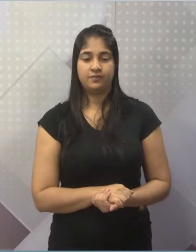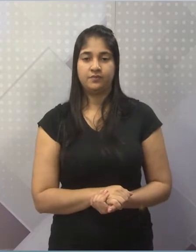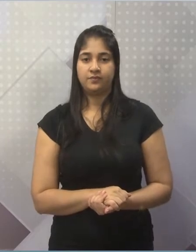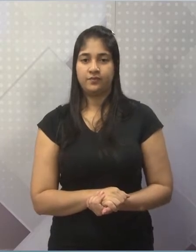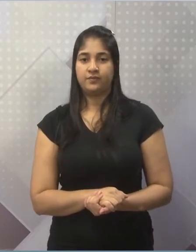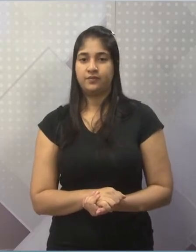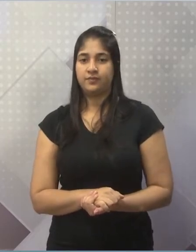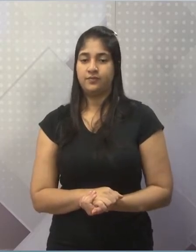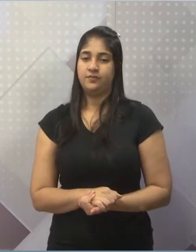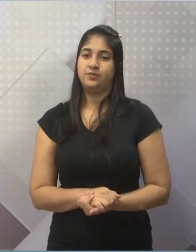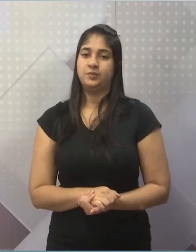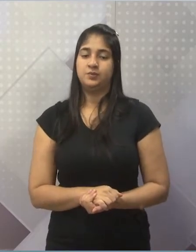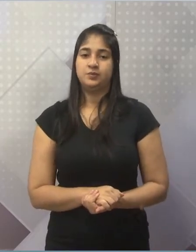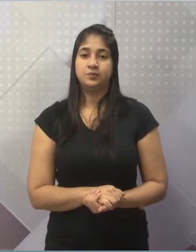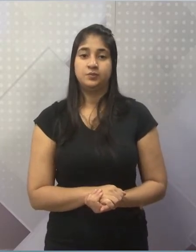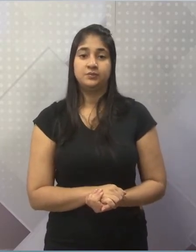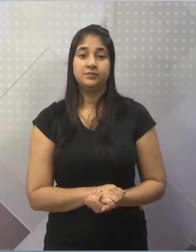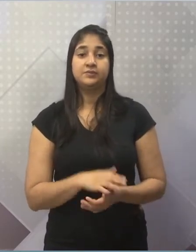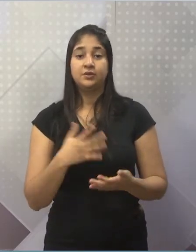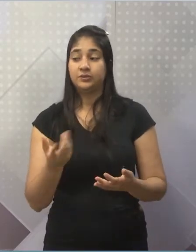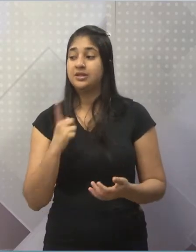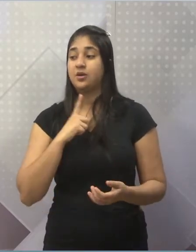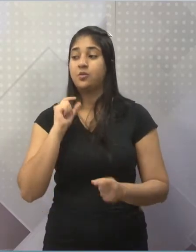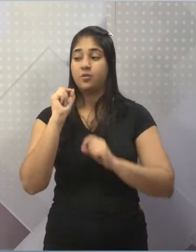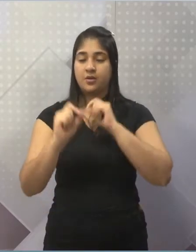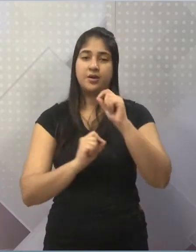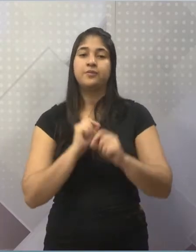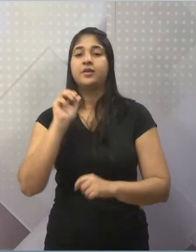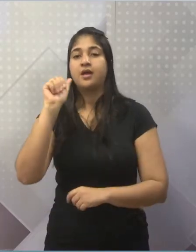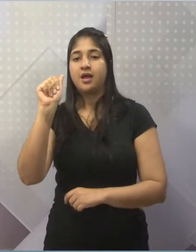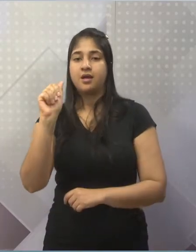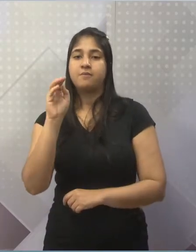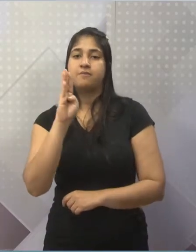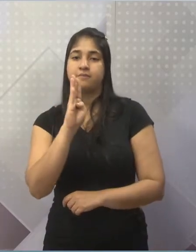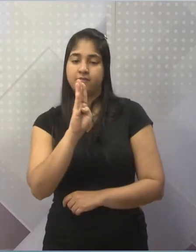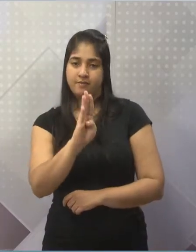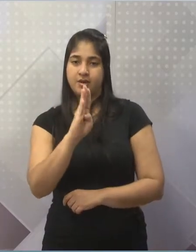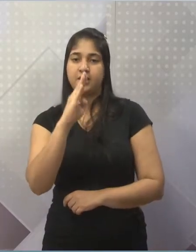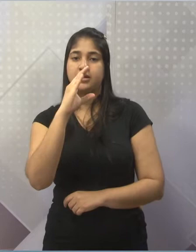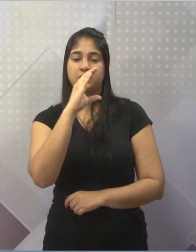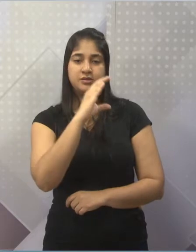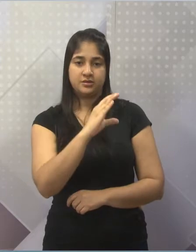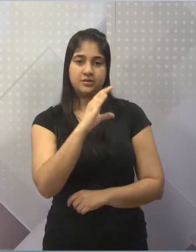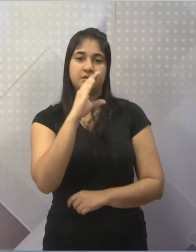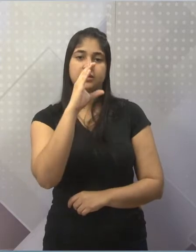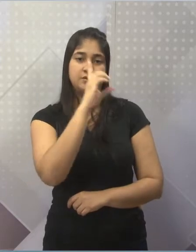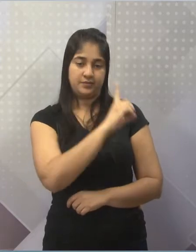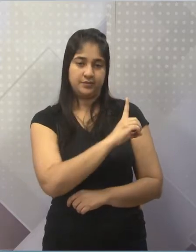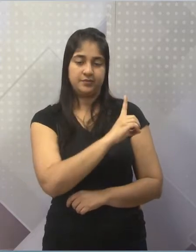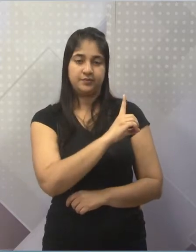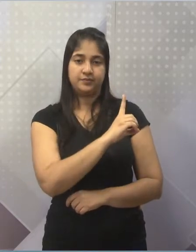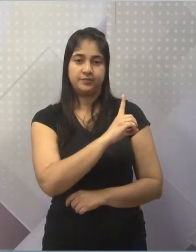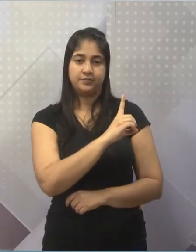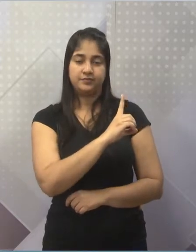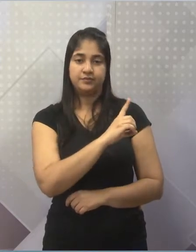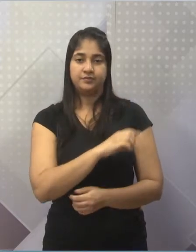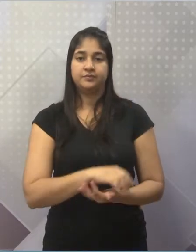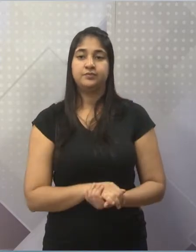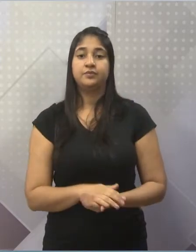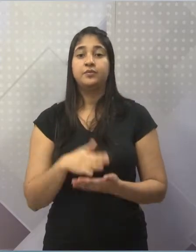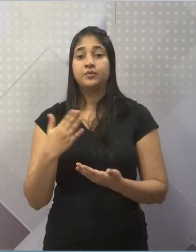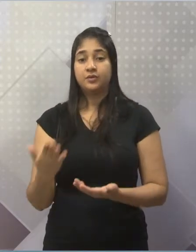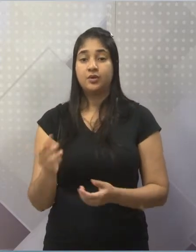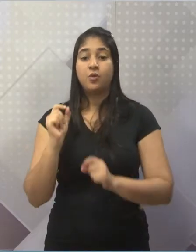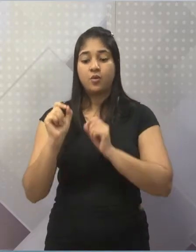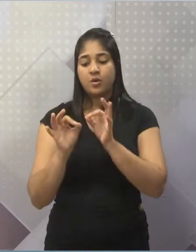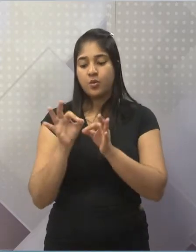dá quatro segmentos. O segmento A, o segmento B, o C e o D. Ele me